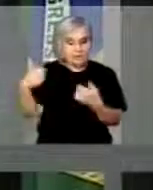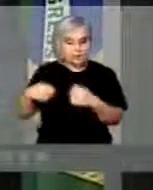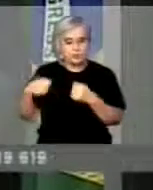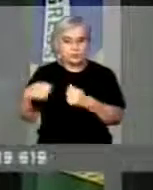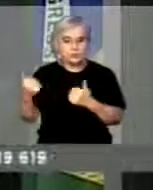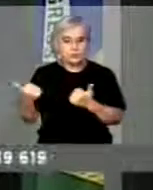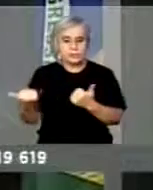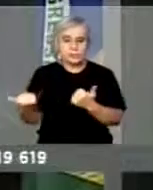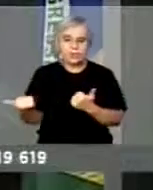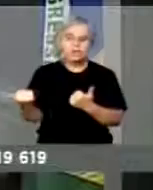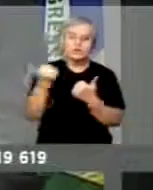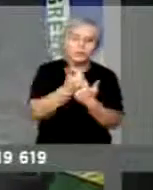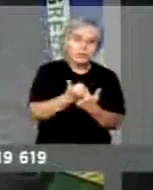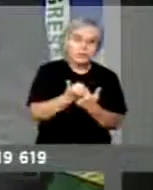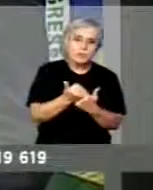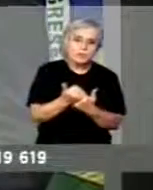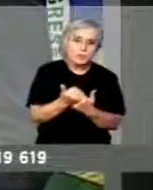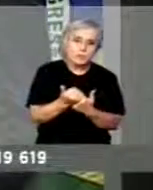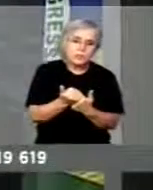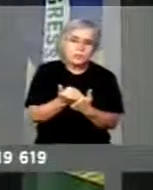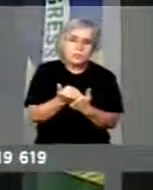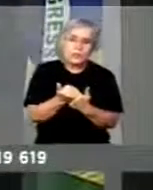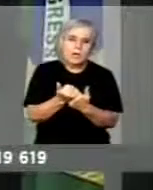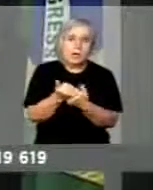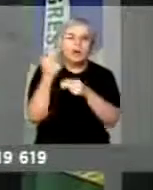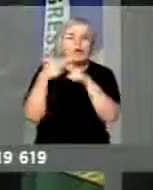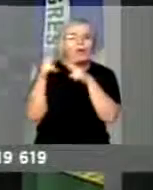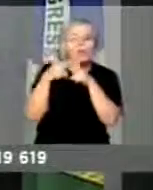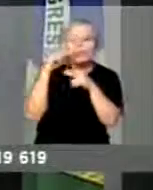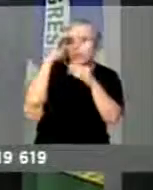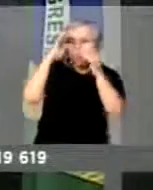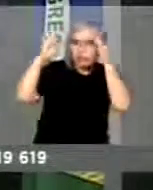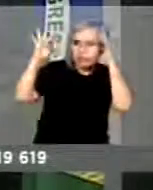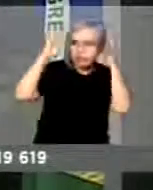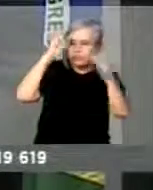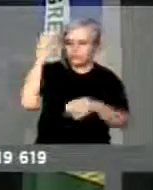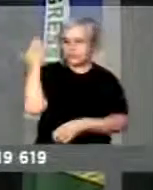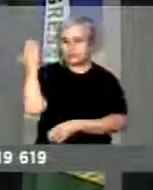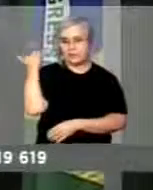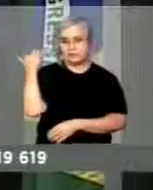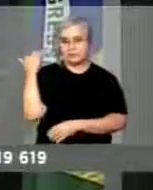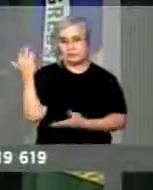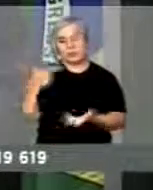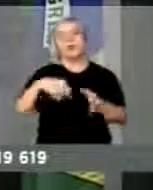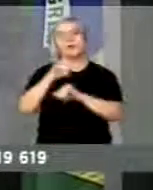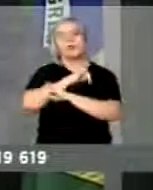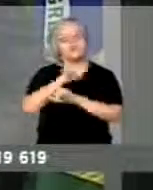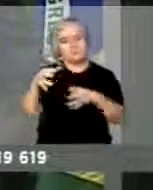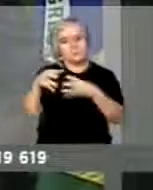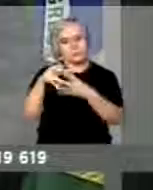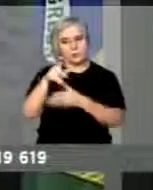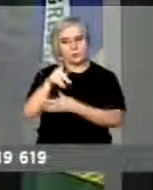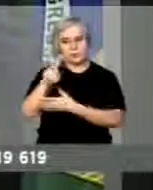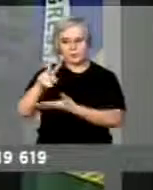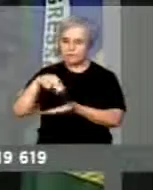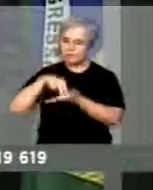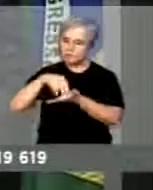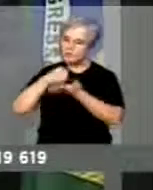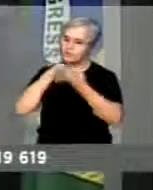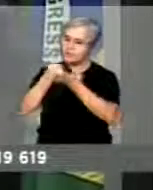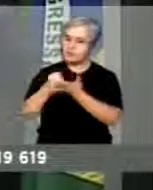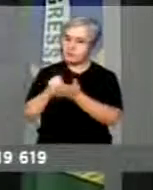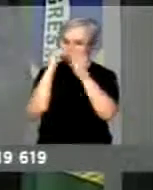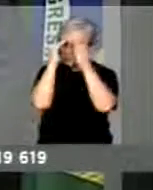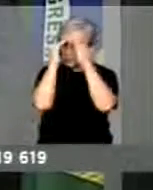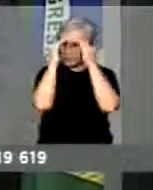ao ilusionismo que nos guiou. Então, ratifico aqui a posição da bancada do Partido Verde,